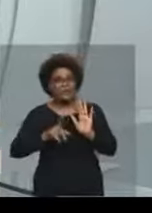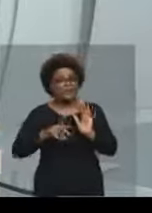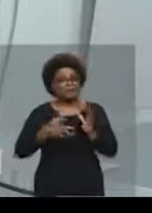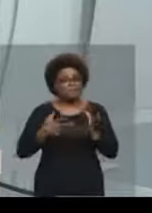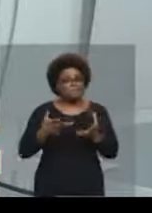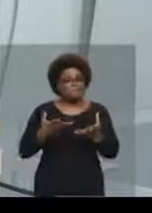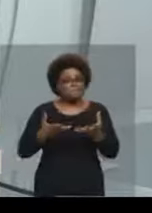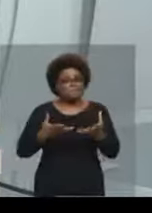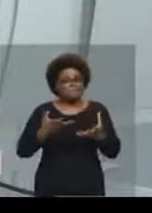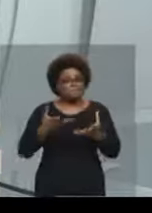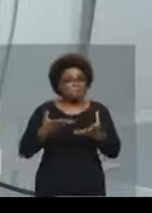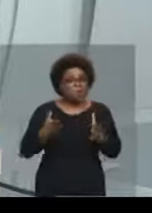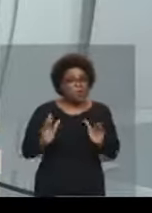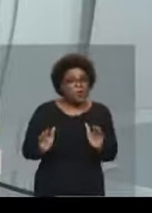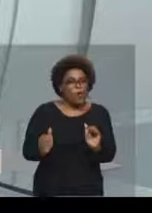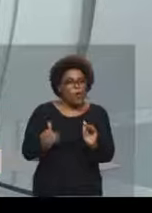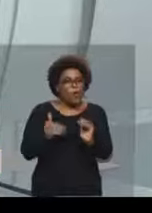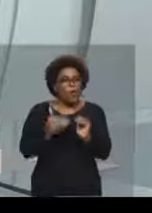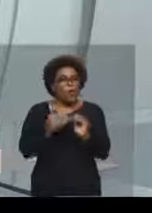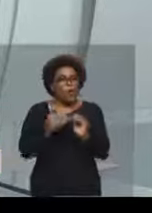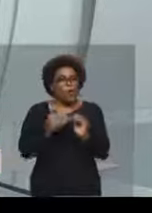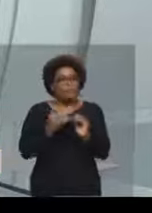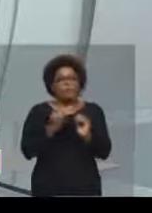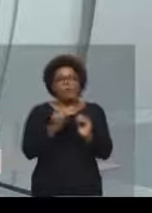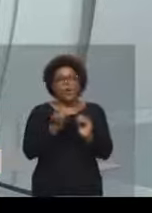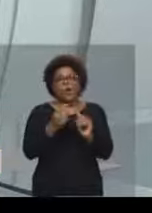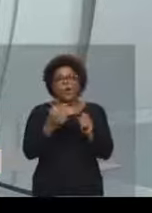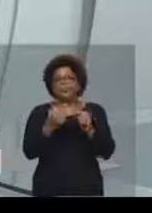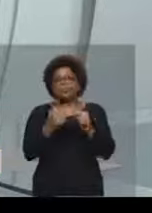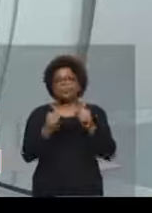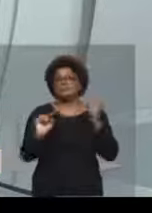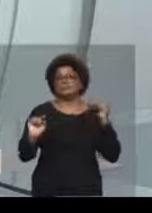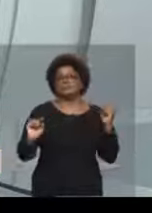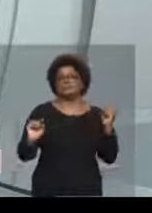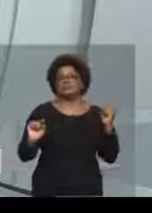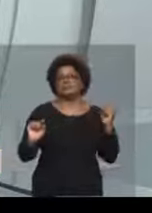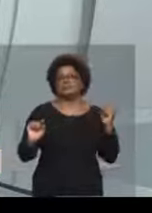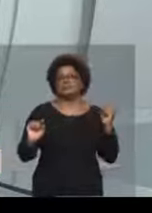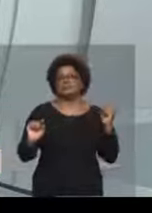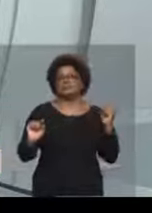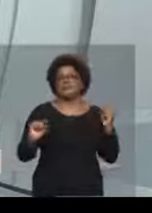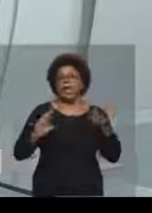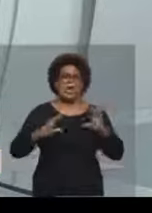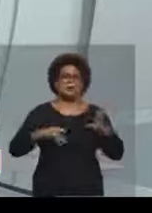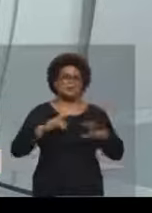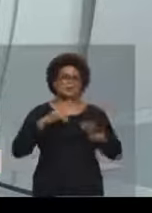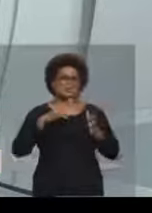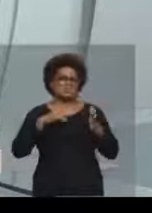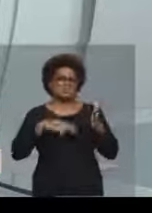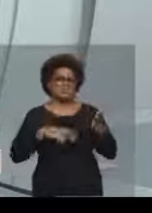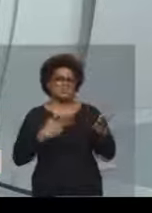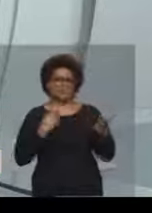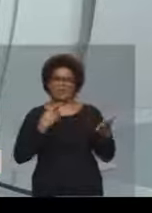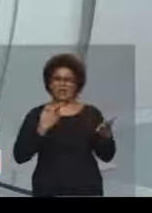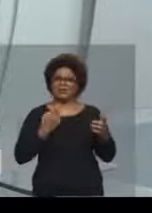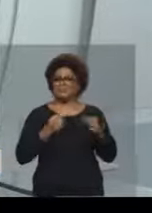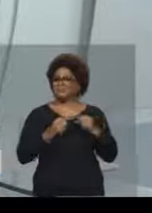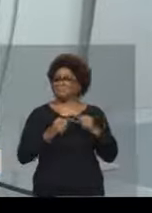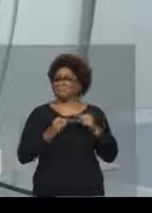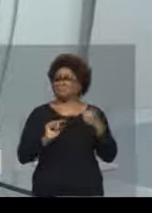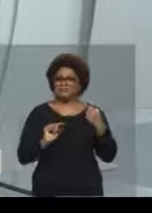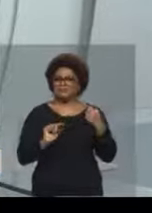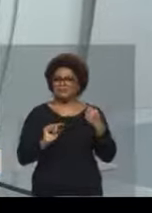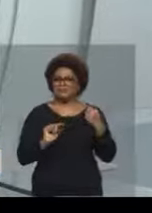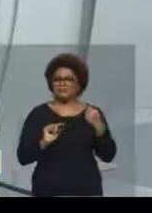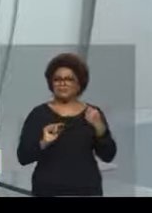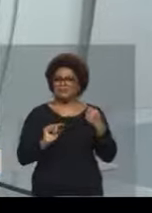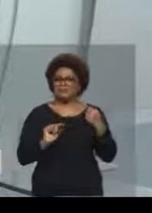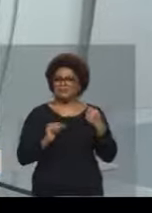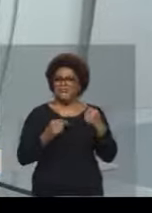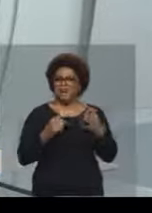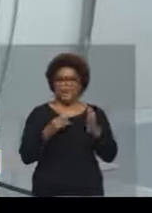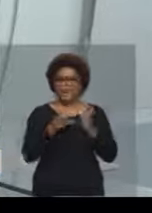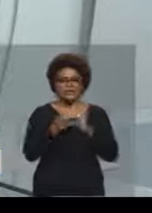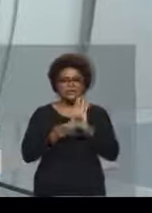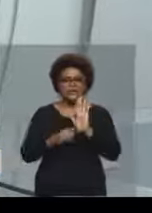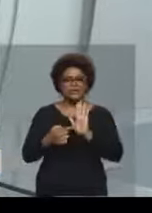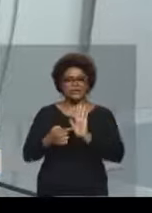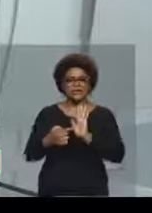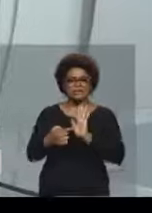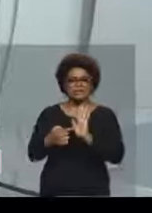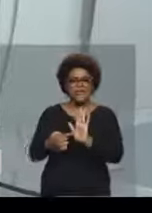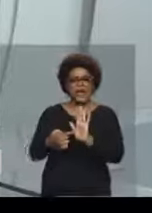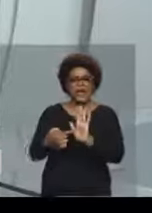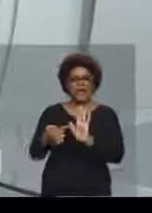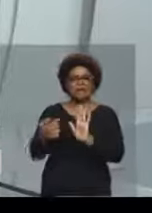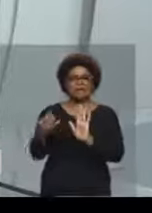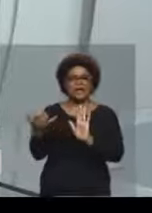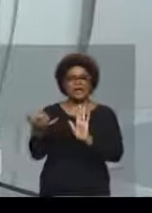pode discordar de uma resenha, né? Você fala, não é bem assim não, né? Então, ele apresenta ali os dados e você também tem essa